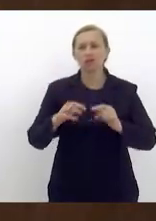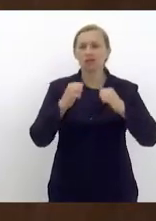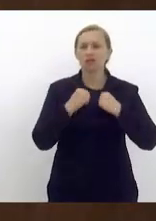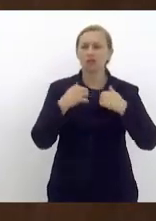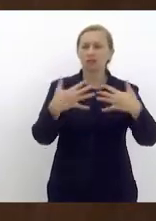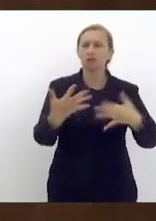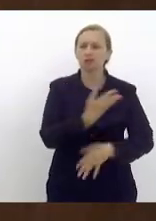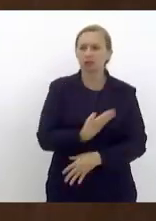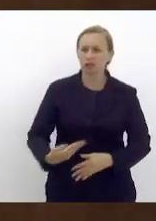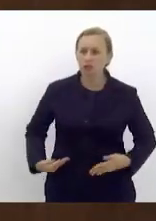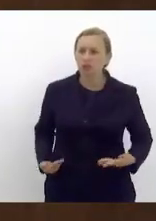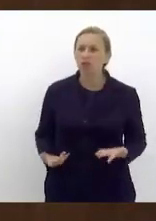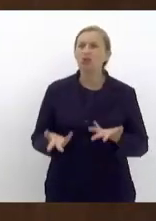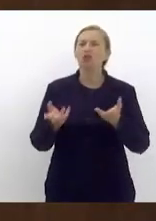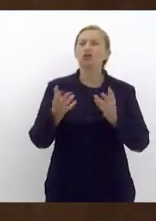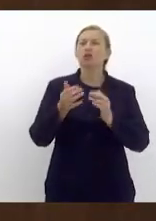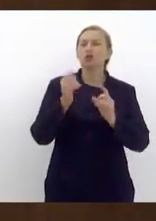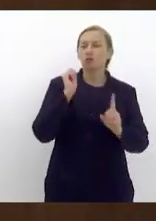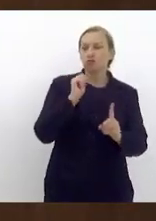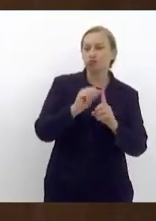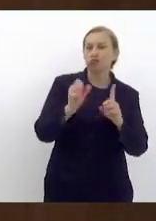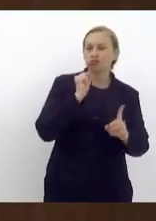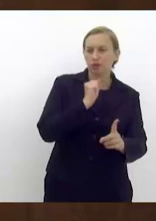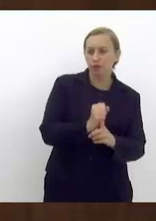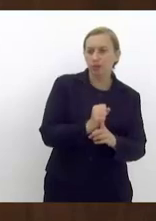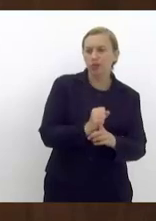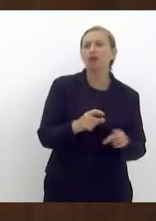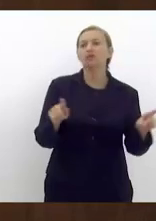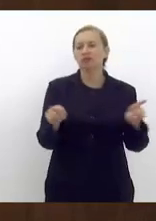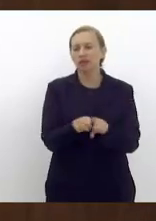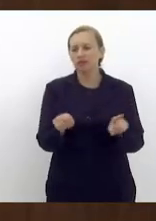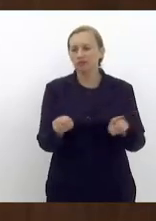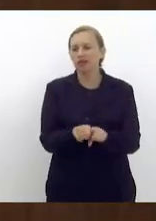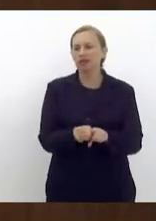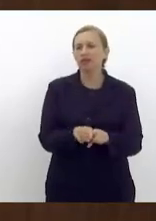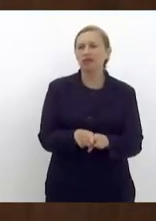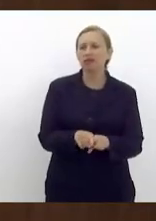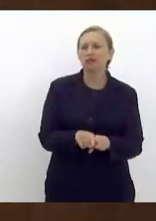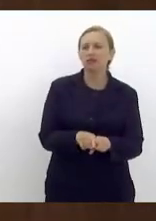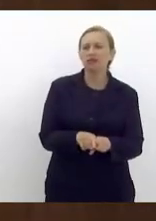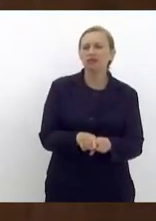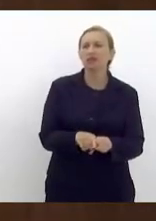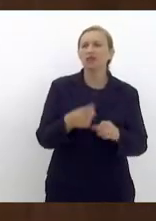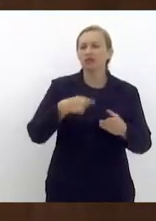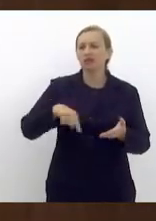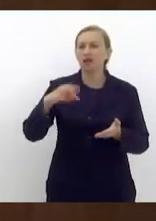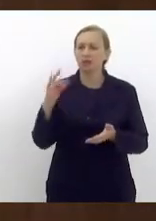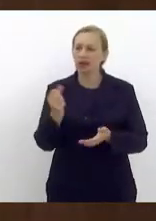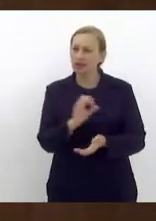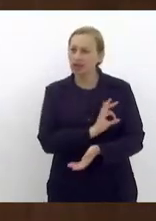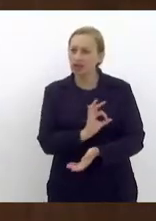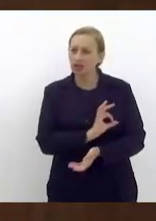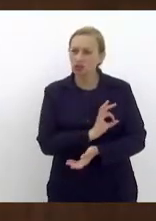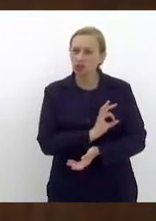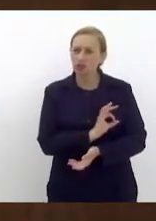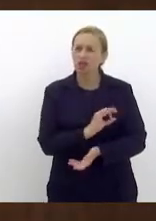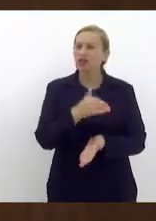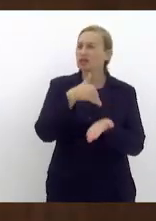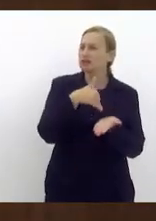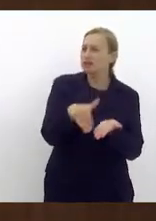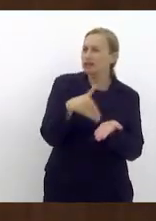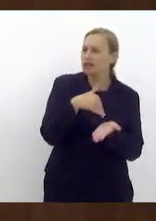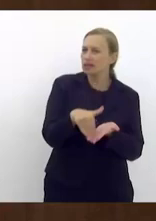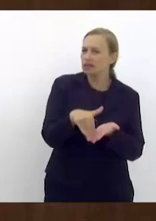pública, com relação ao feminicídio. Levei também, deputada Marta Rocha, ao conhecimento da